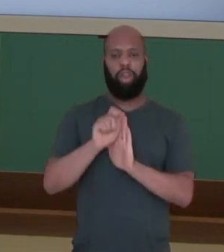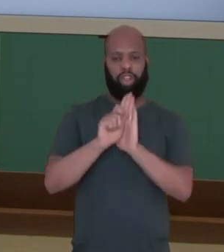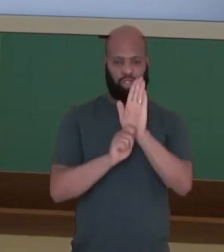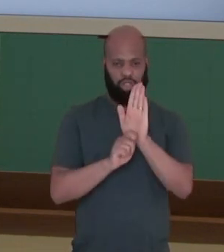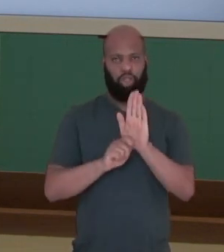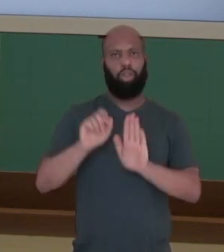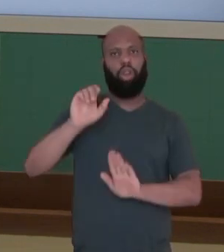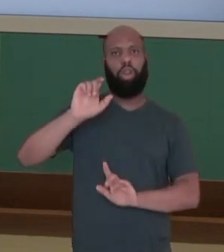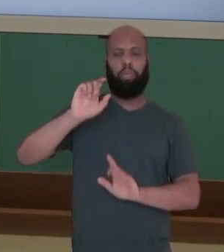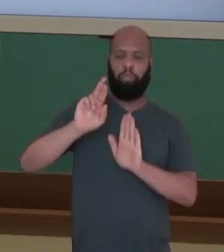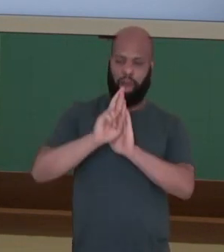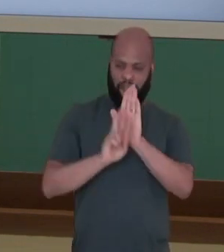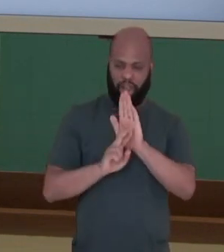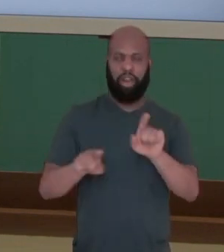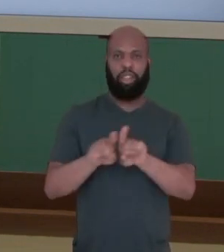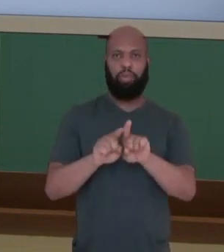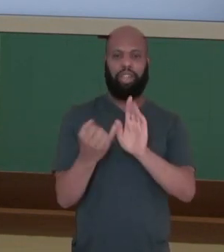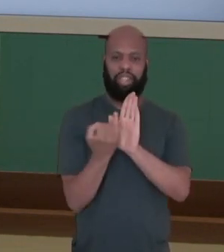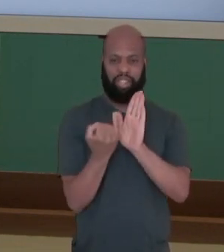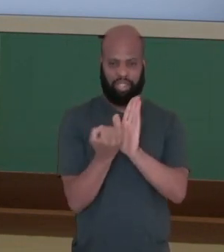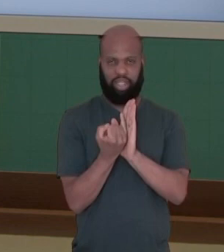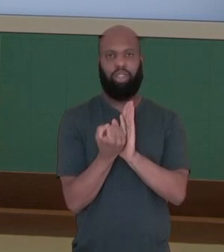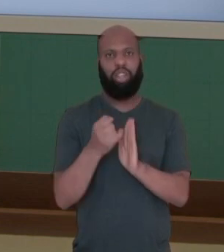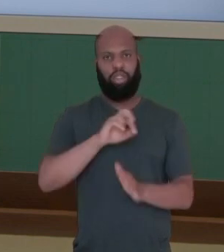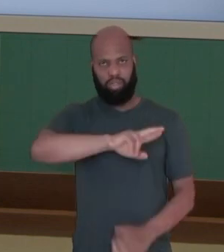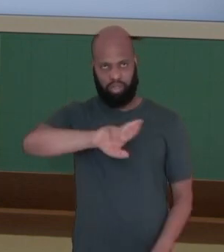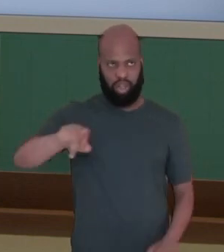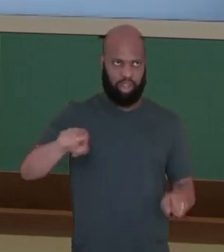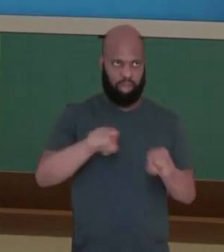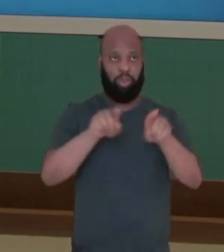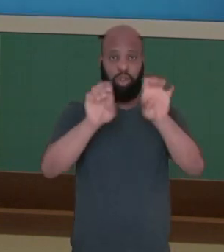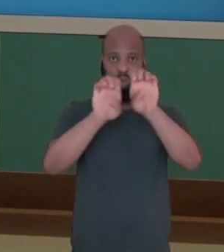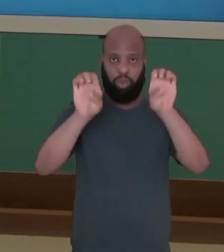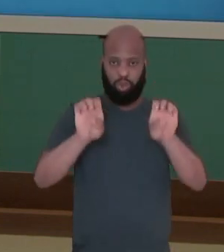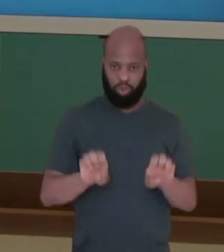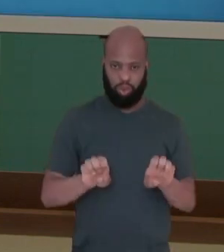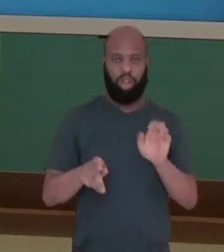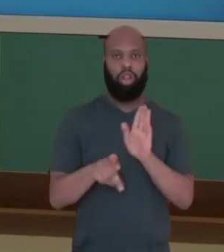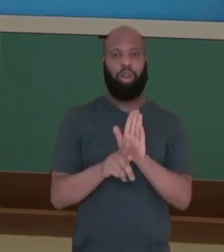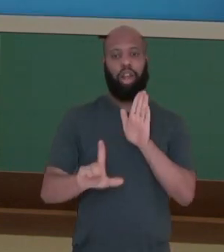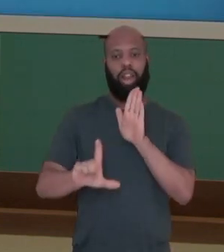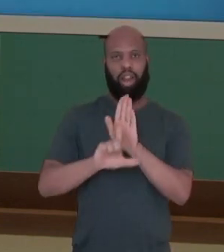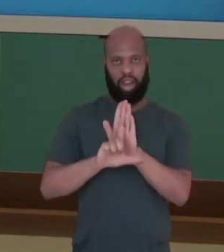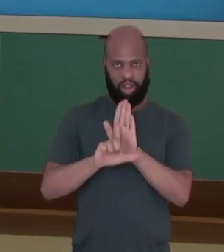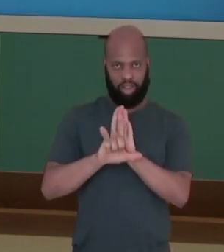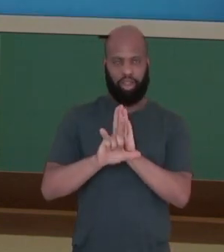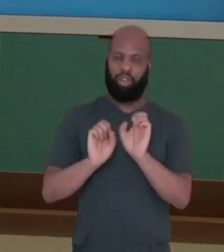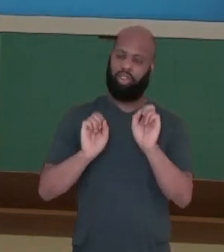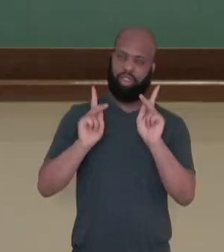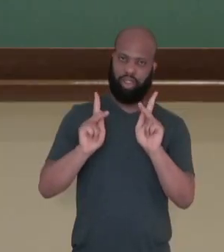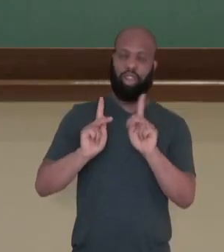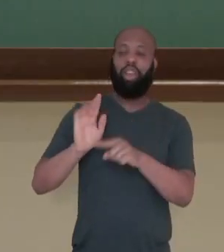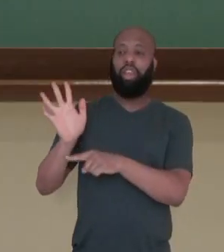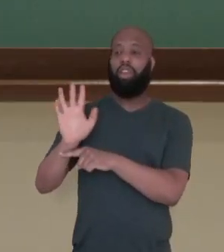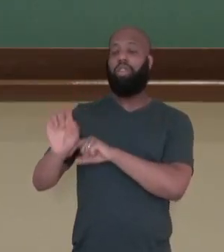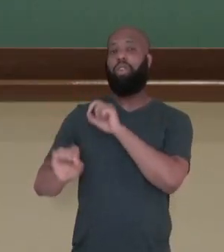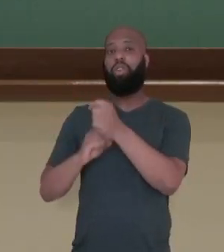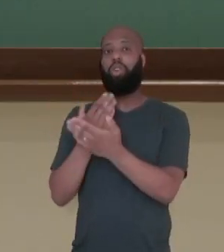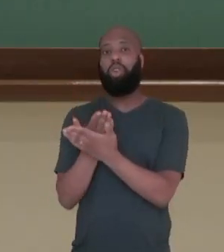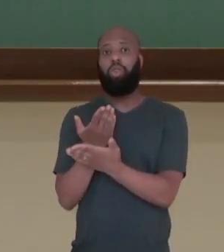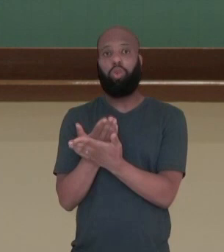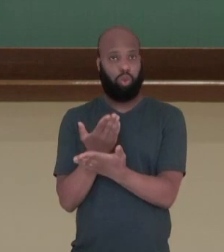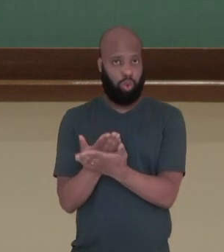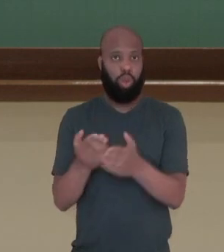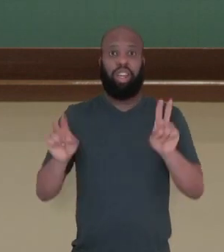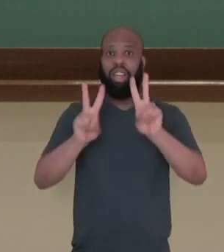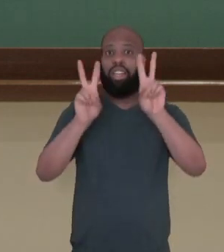artigos, parágrafos, incisos, alíneas, né, essa estrutura composicional das nossas leis, certo? Então, nesse vídeo,